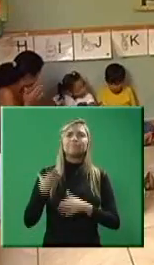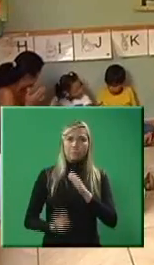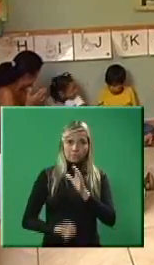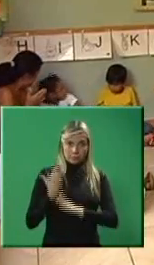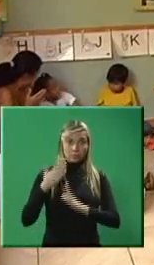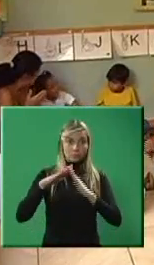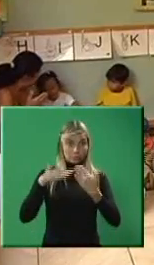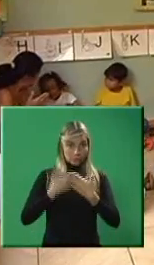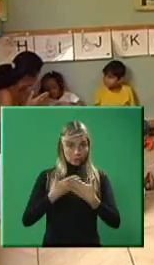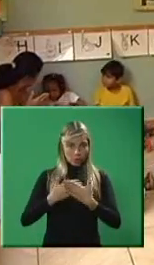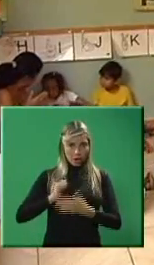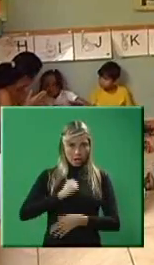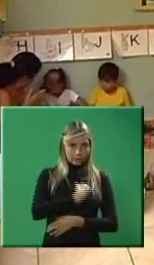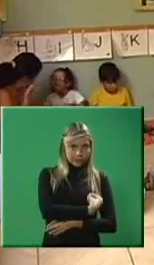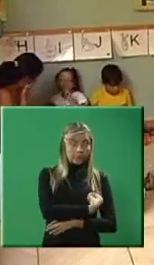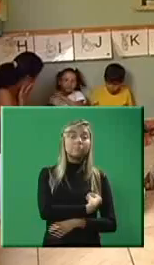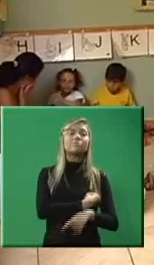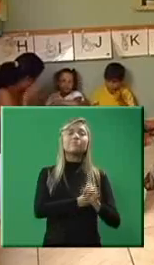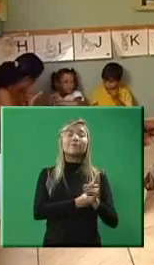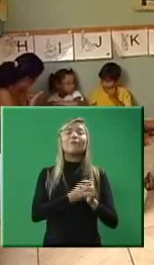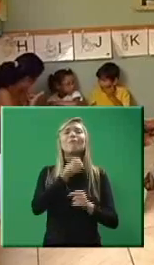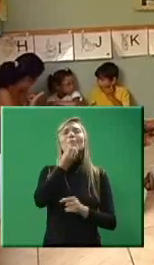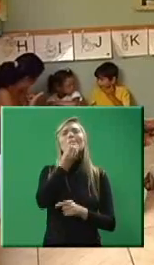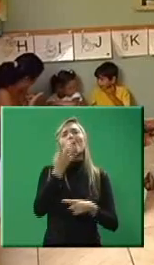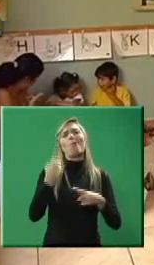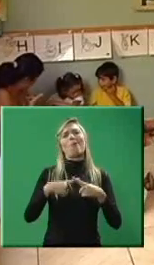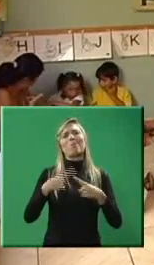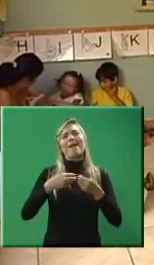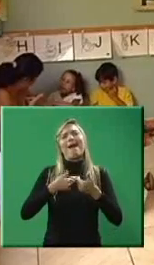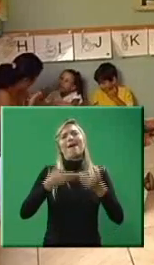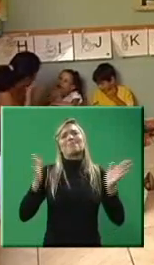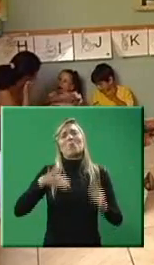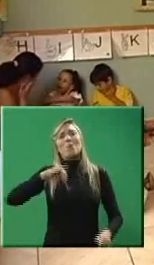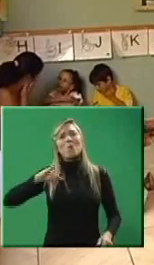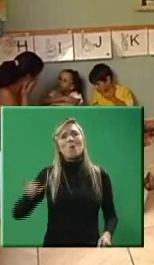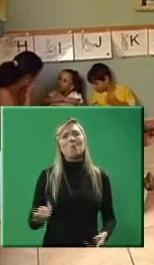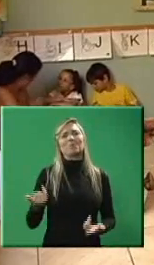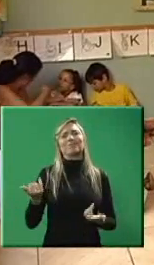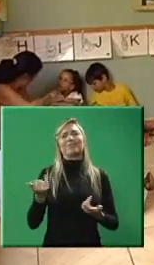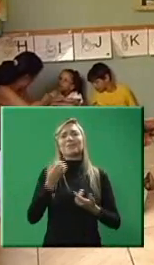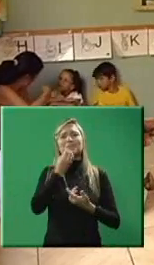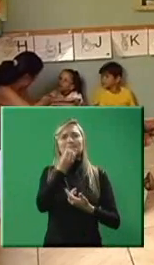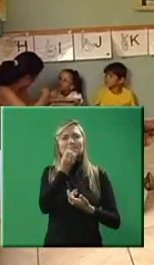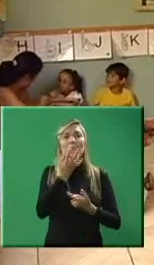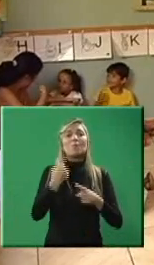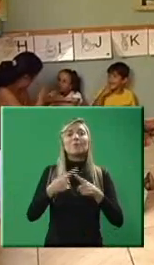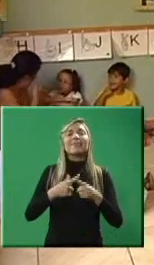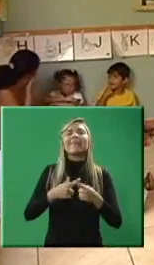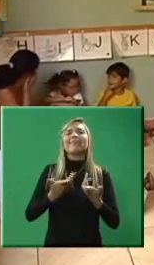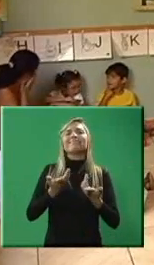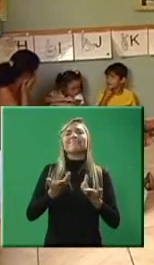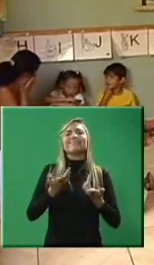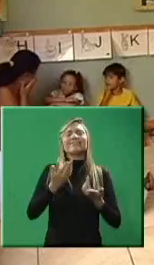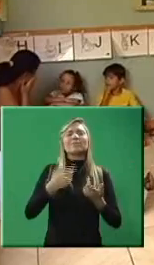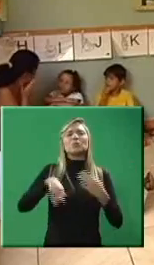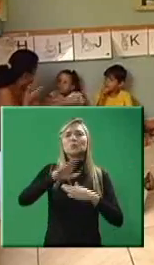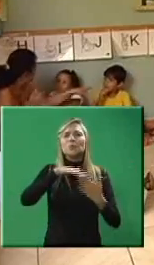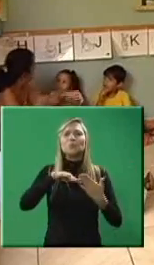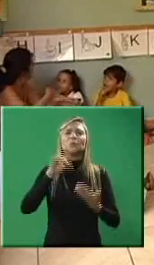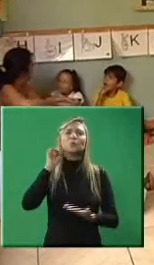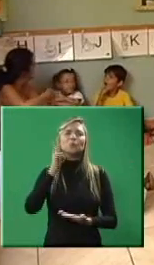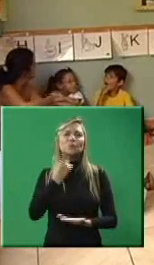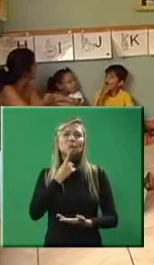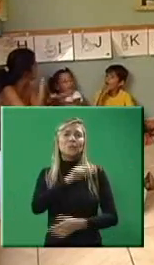Quando foi criada a Escola A Vida, foi dada uma oportunidade muito grande para esses meninos, né,